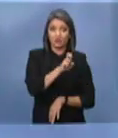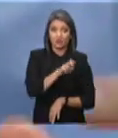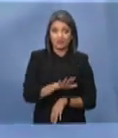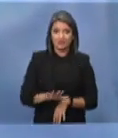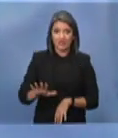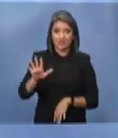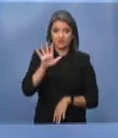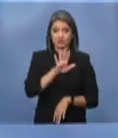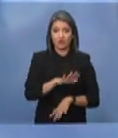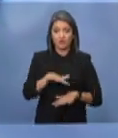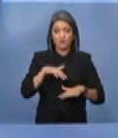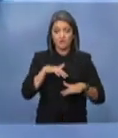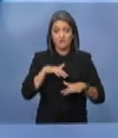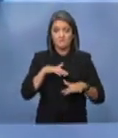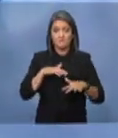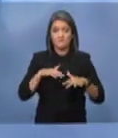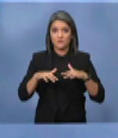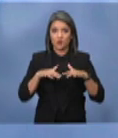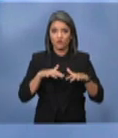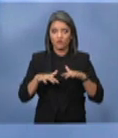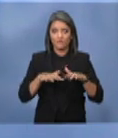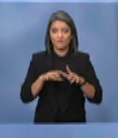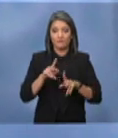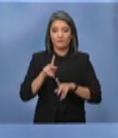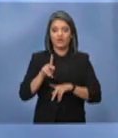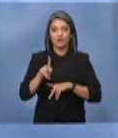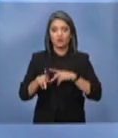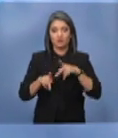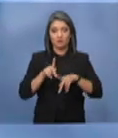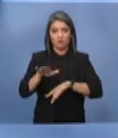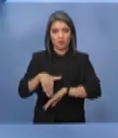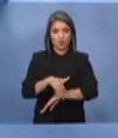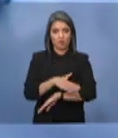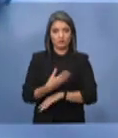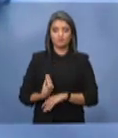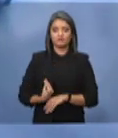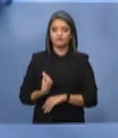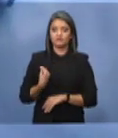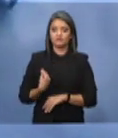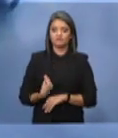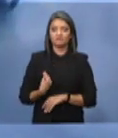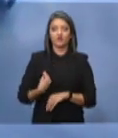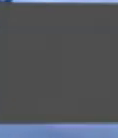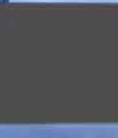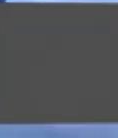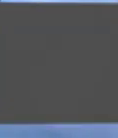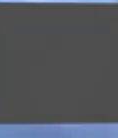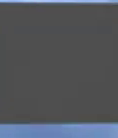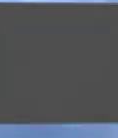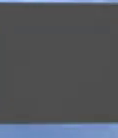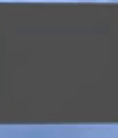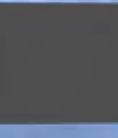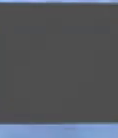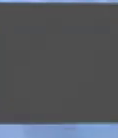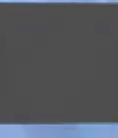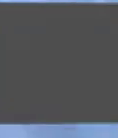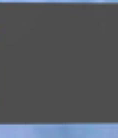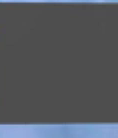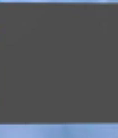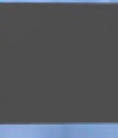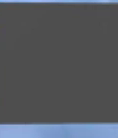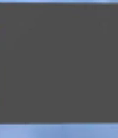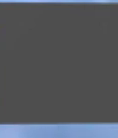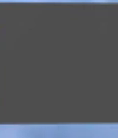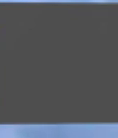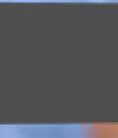movimento da população em situação de rua me convidou para fazer uma palestra